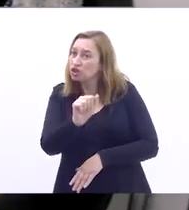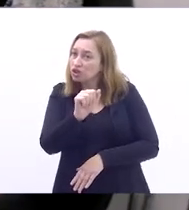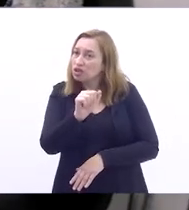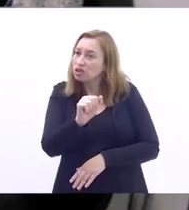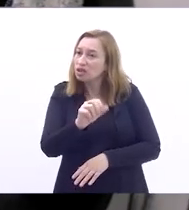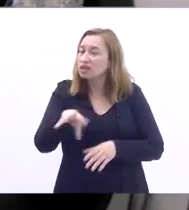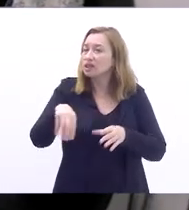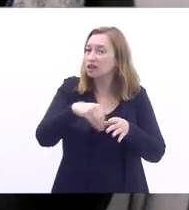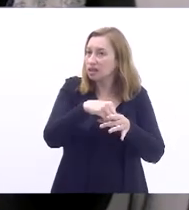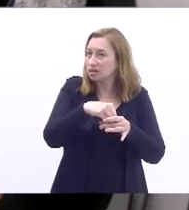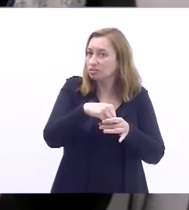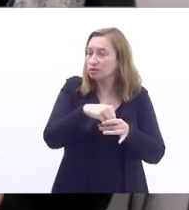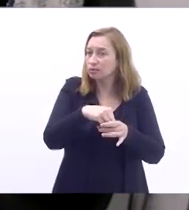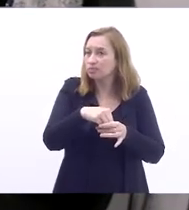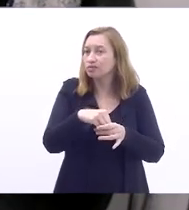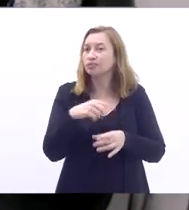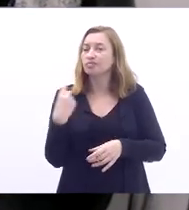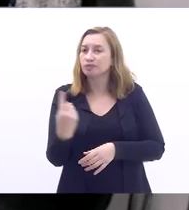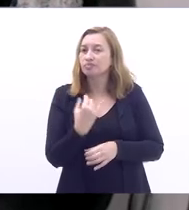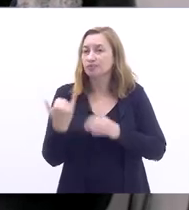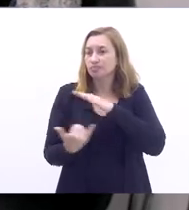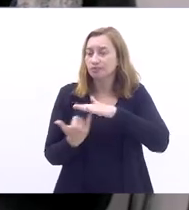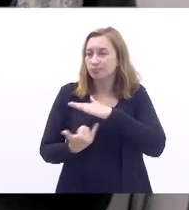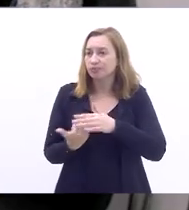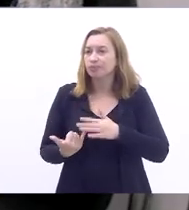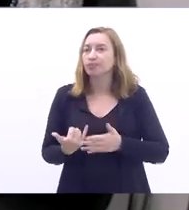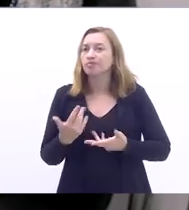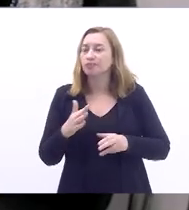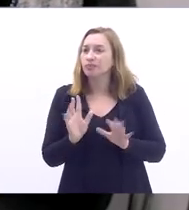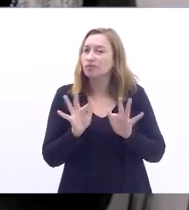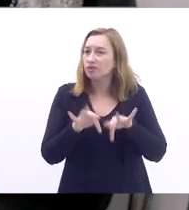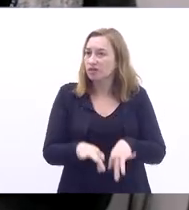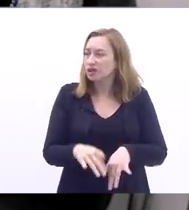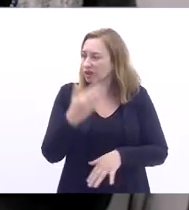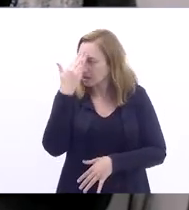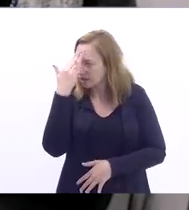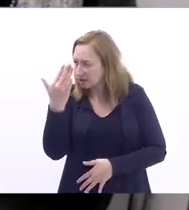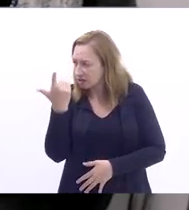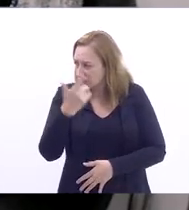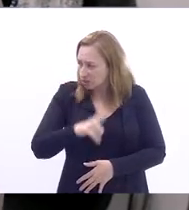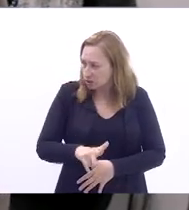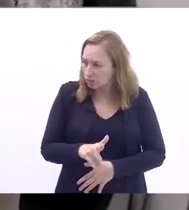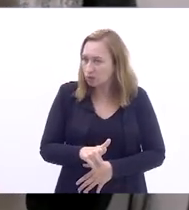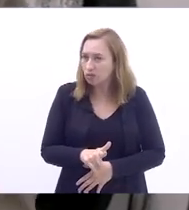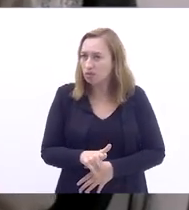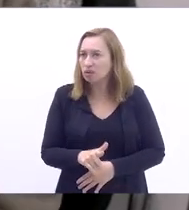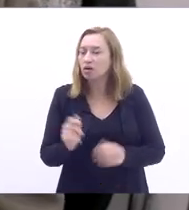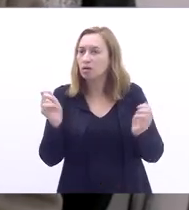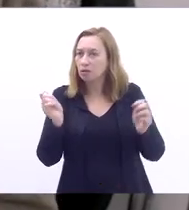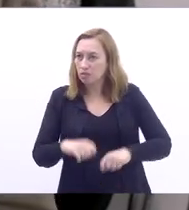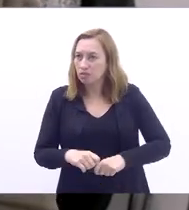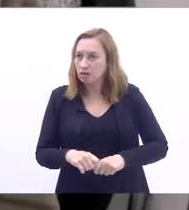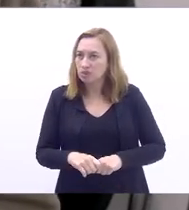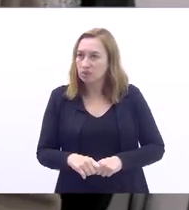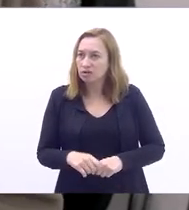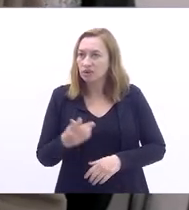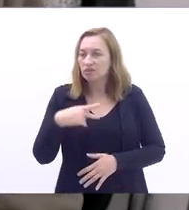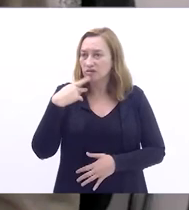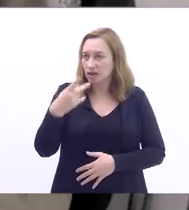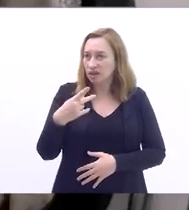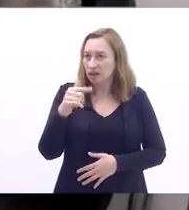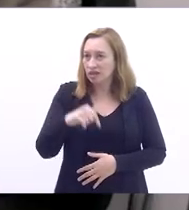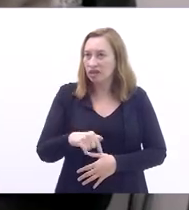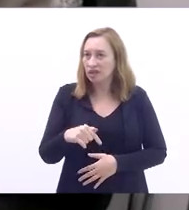é interna a da nossa instituição por isso eu termino e agradeço novamente a possibilidade de e